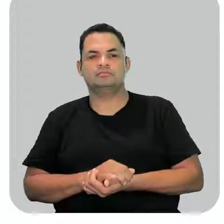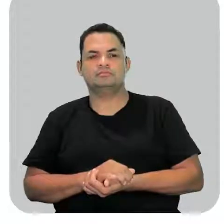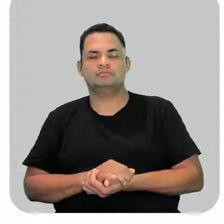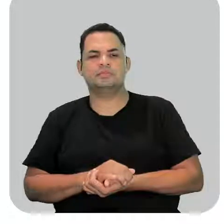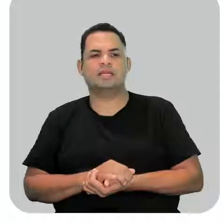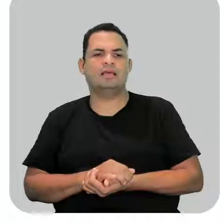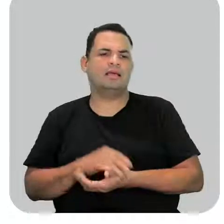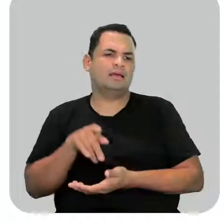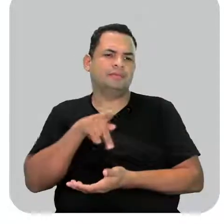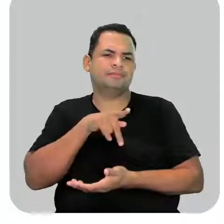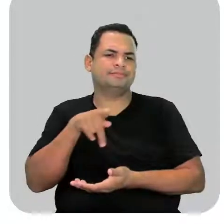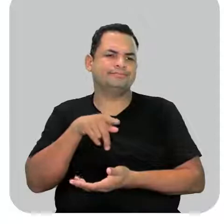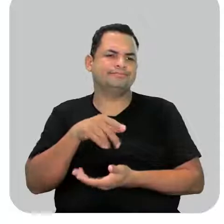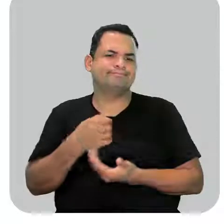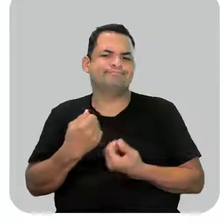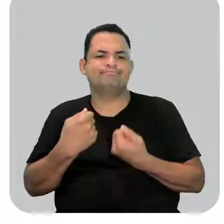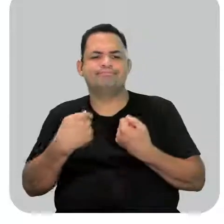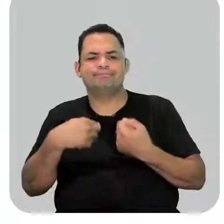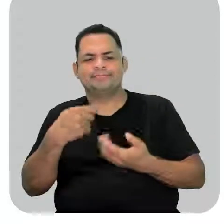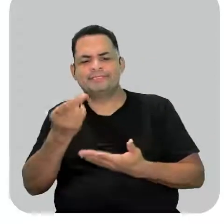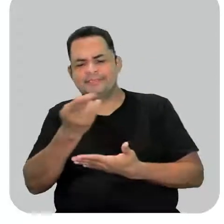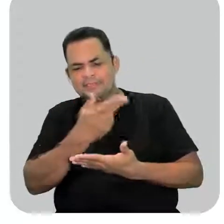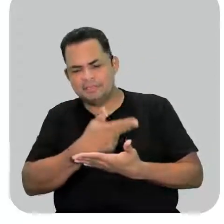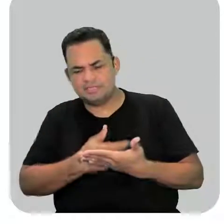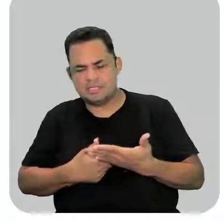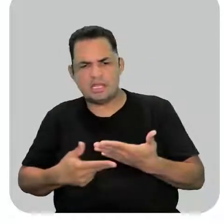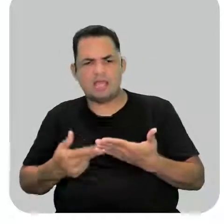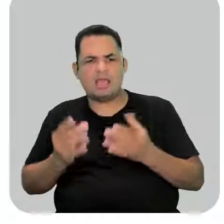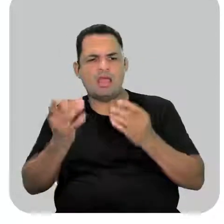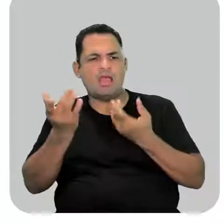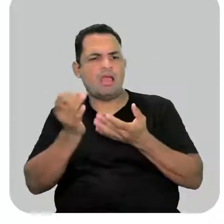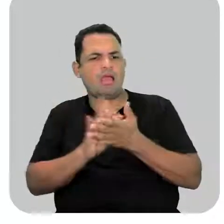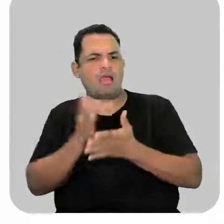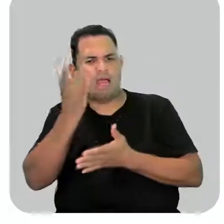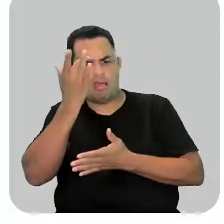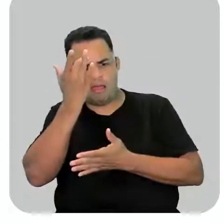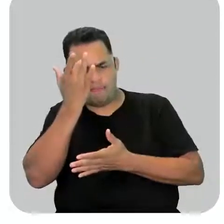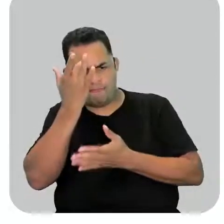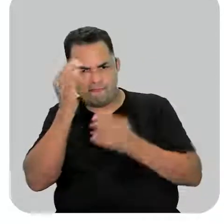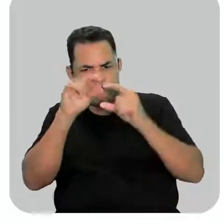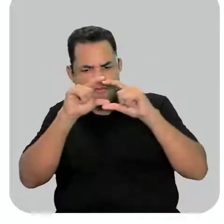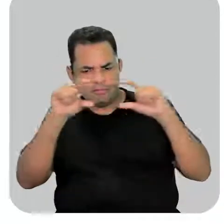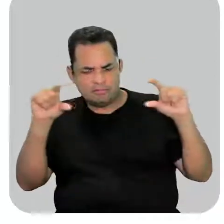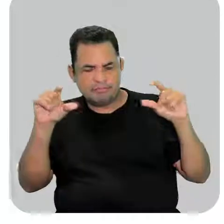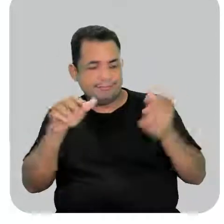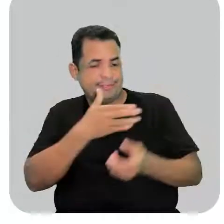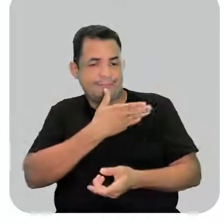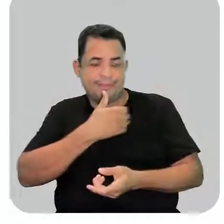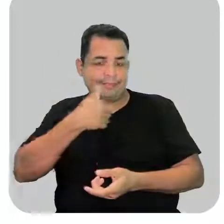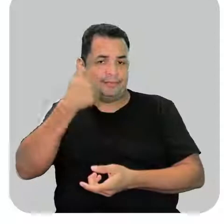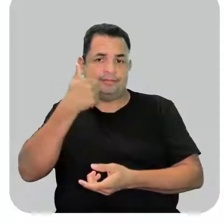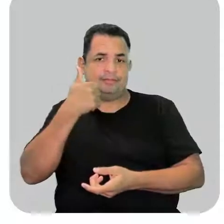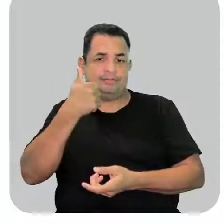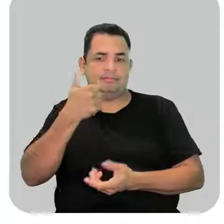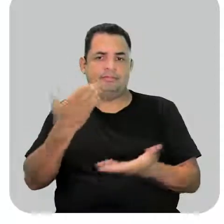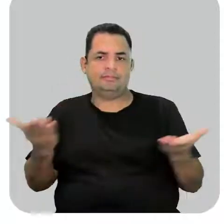Ai, professora, tem que desenhar a fórmula para poder saber? É a melhor maneira de você fazer.